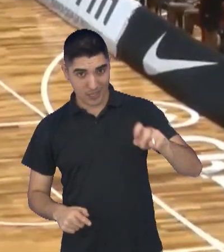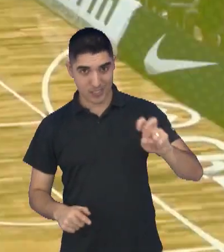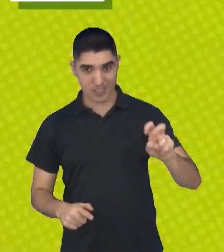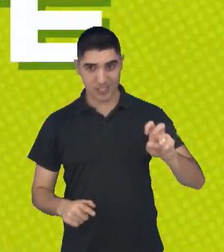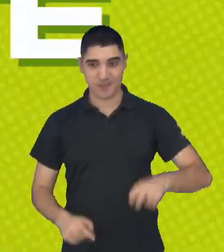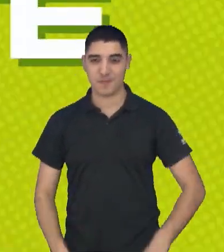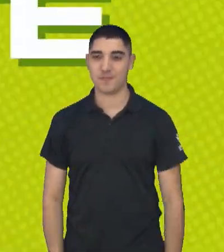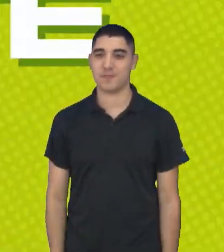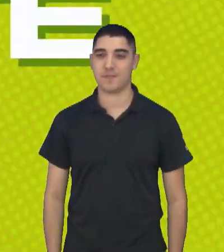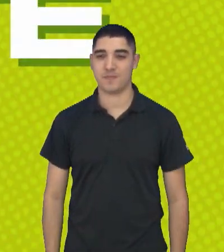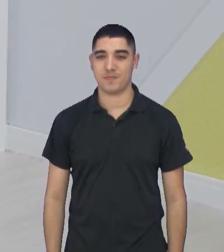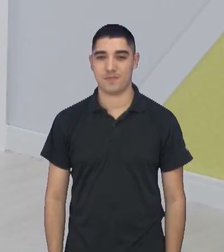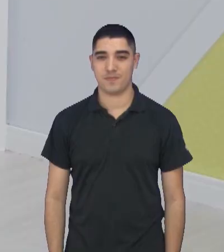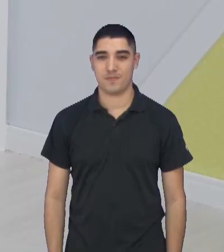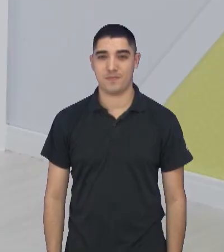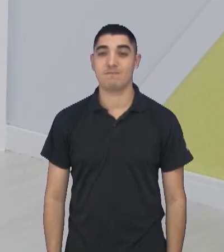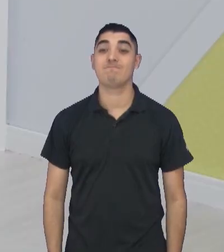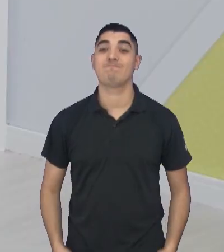75.